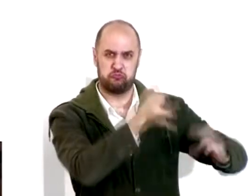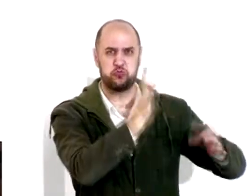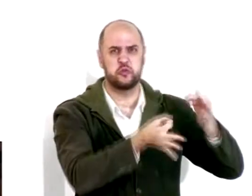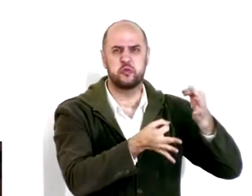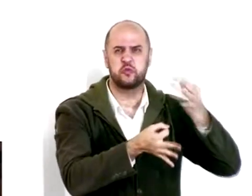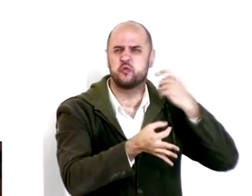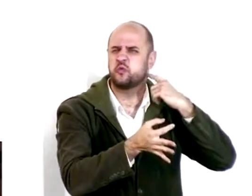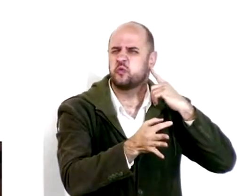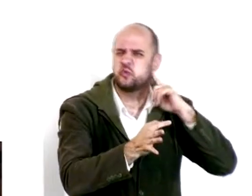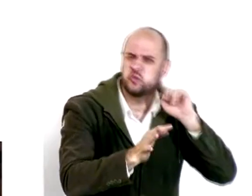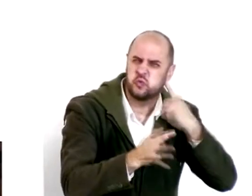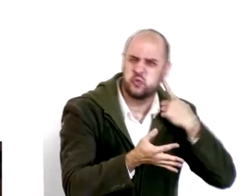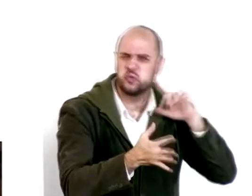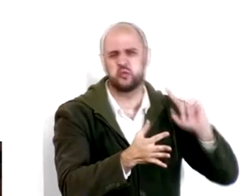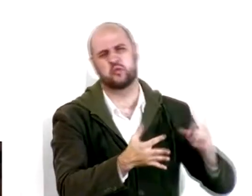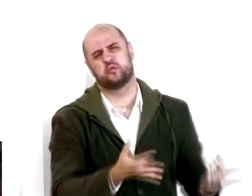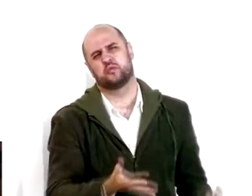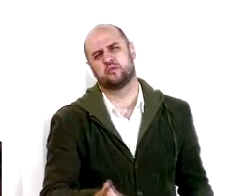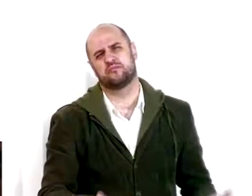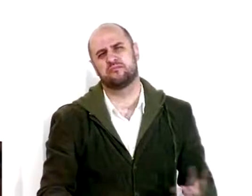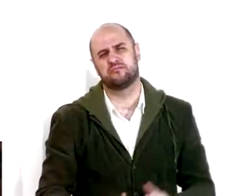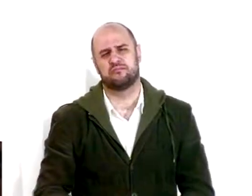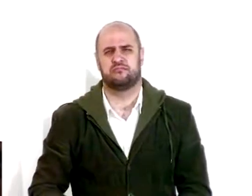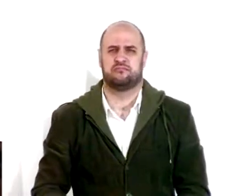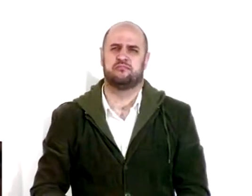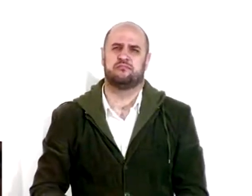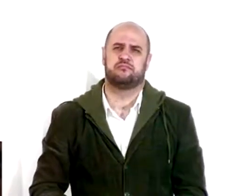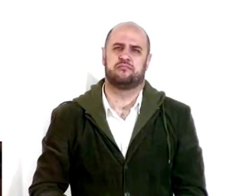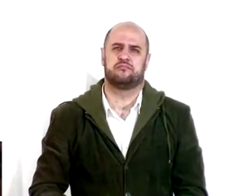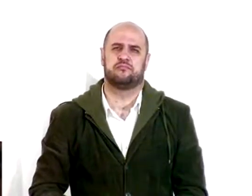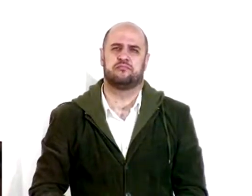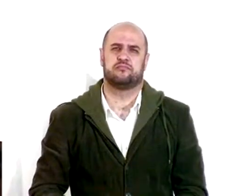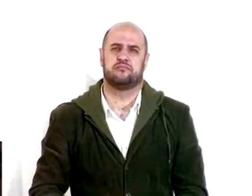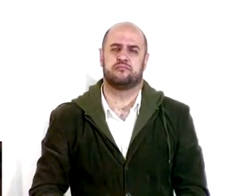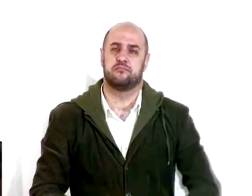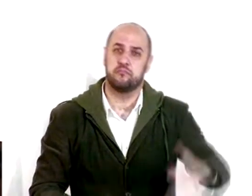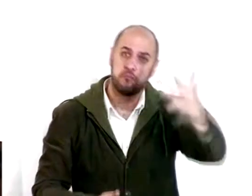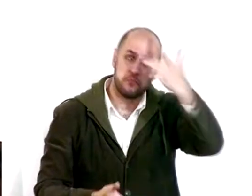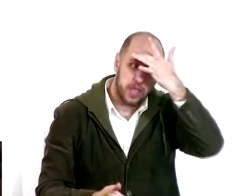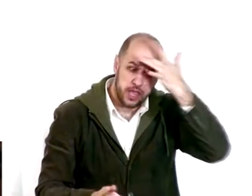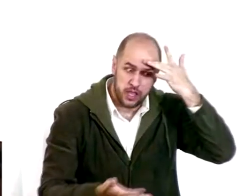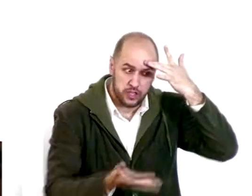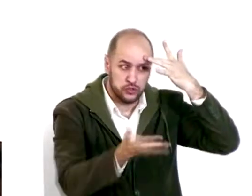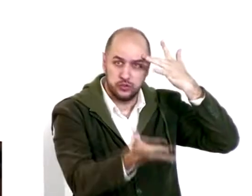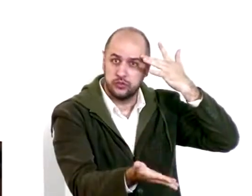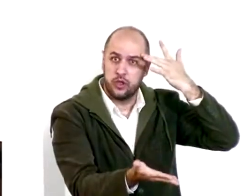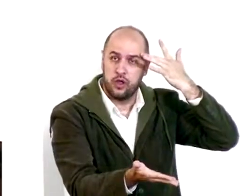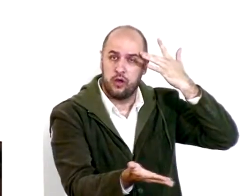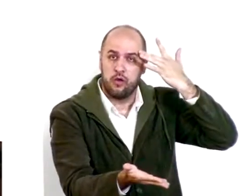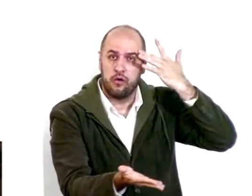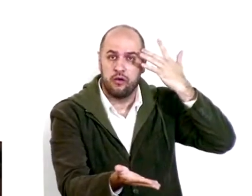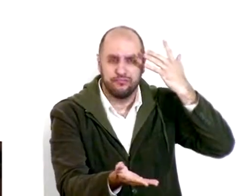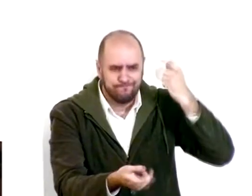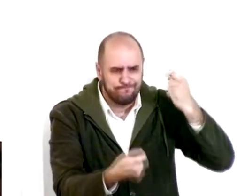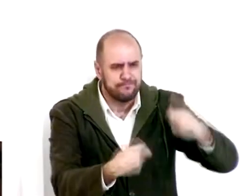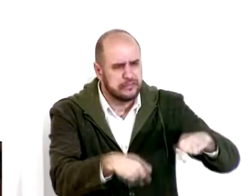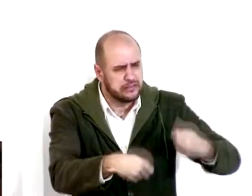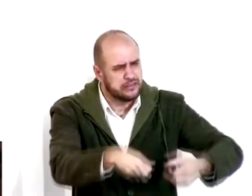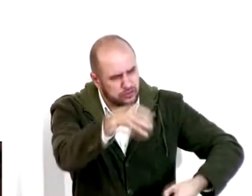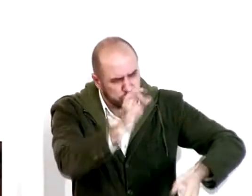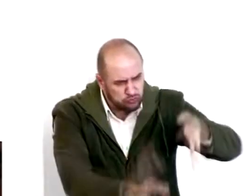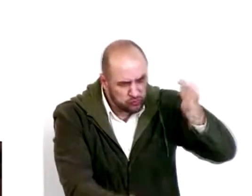as instâncias, e pessoas que careciam de